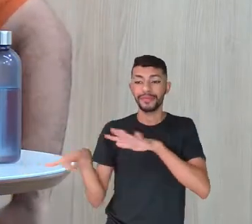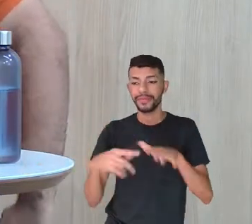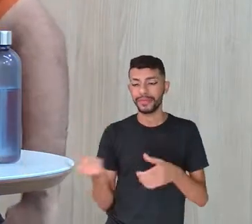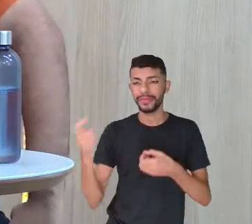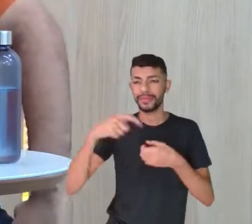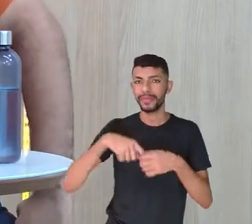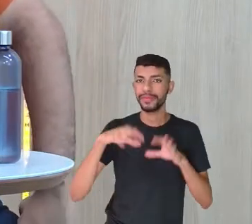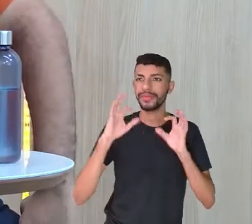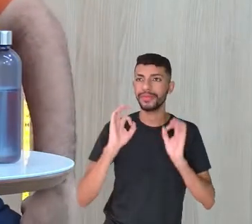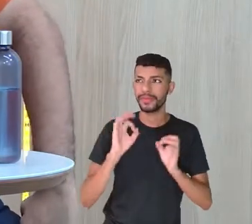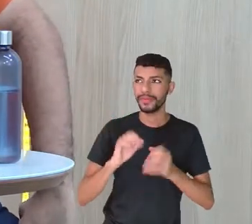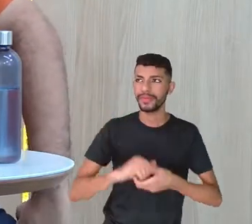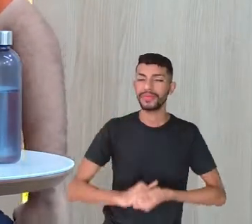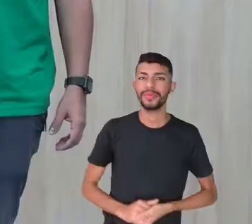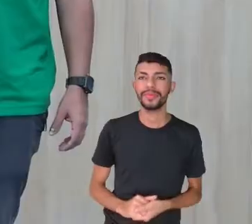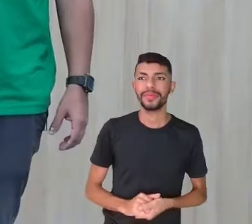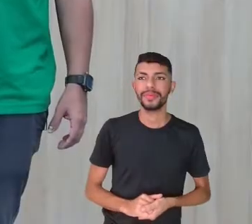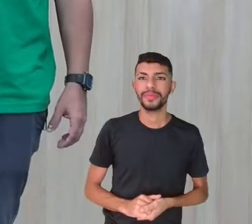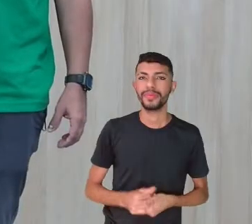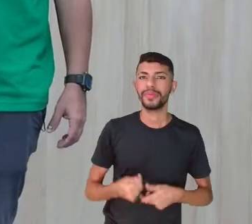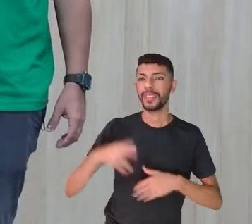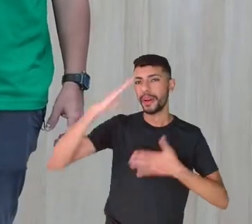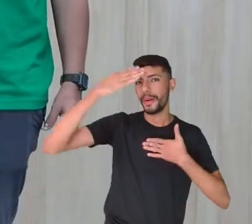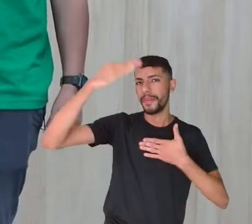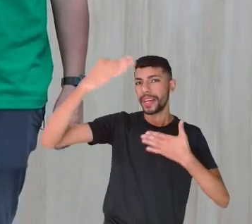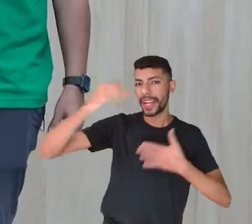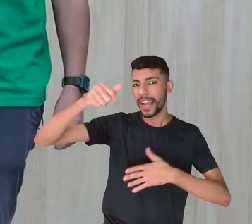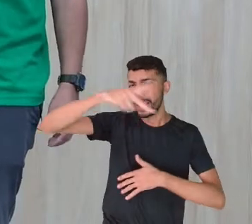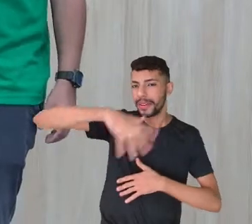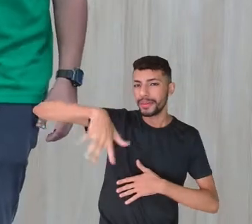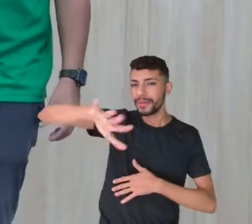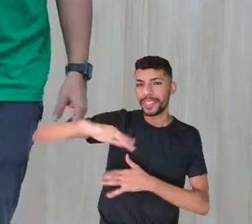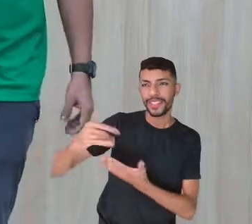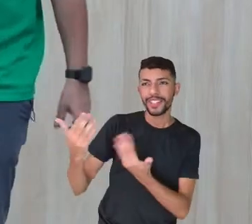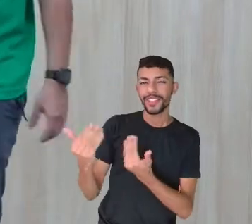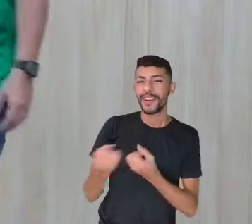Sustentabilidade. Valeu, pessoal. Valeu, professor. Valeu,